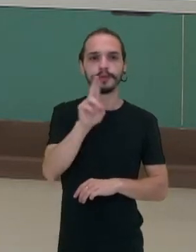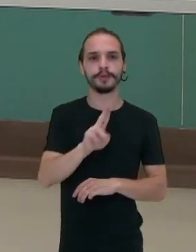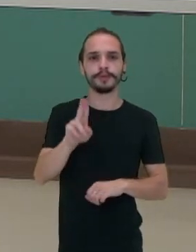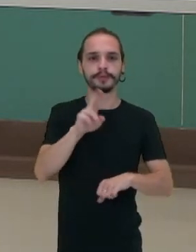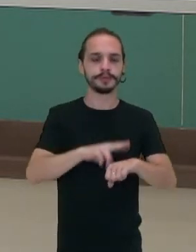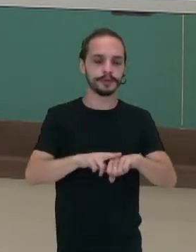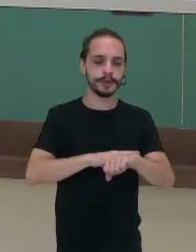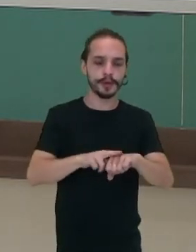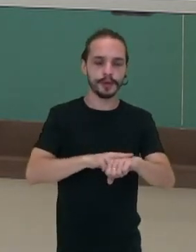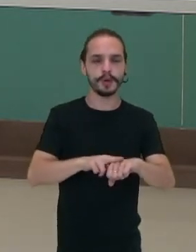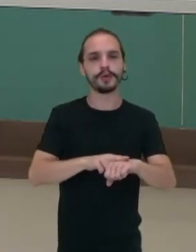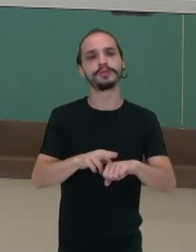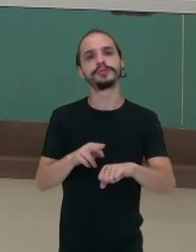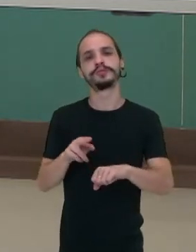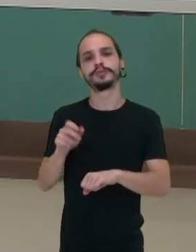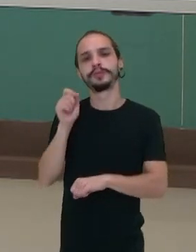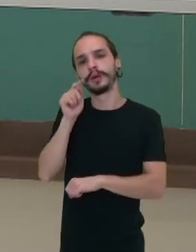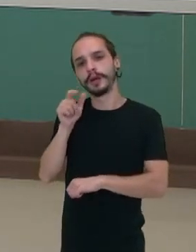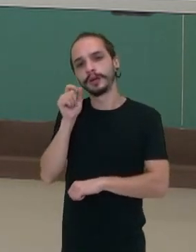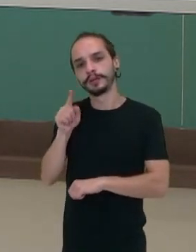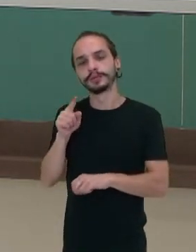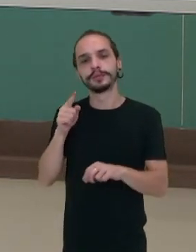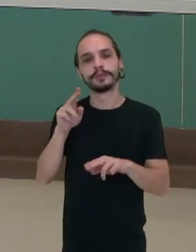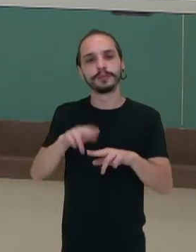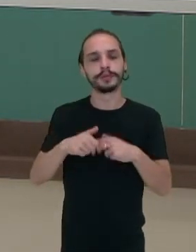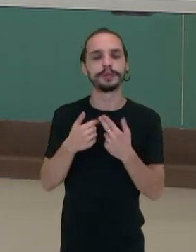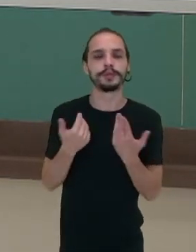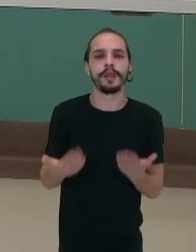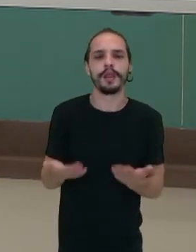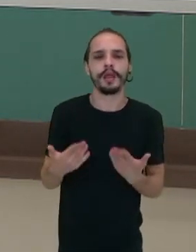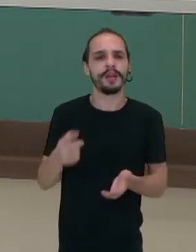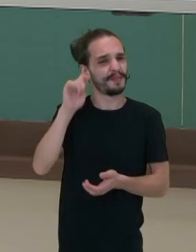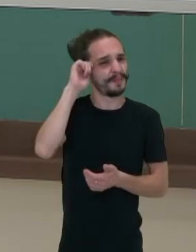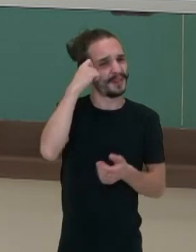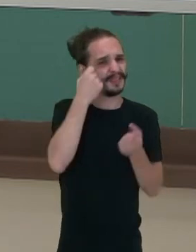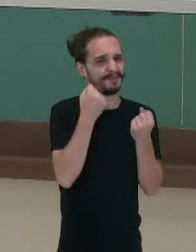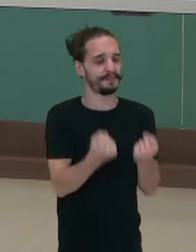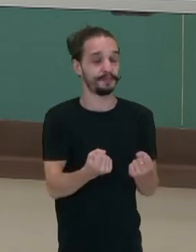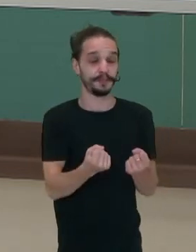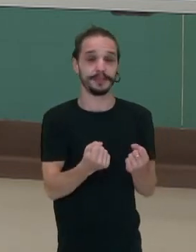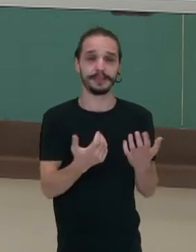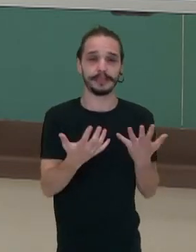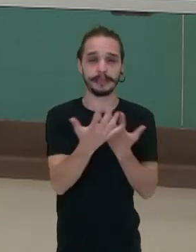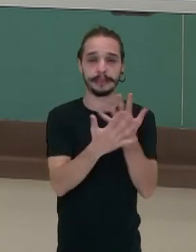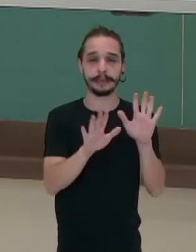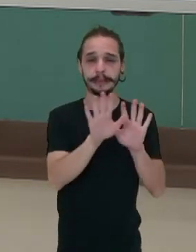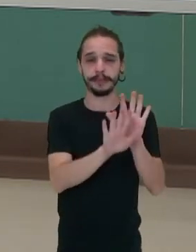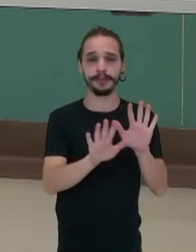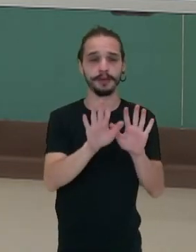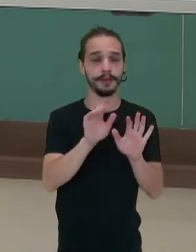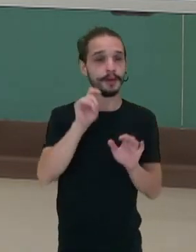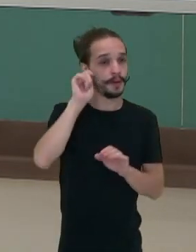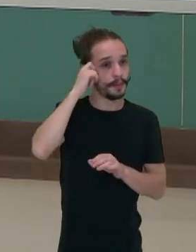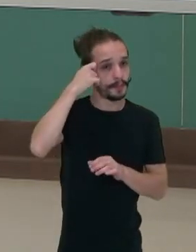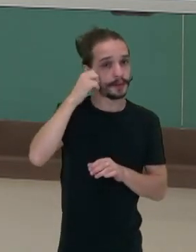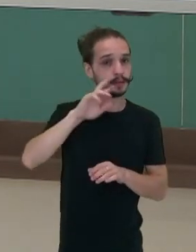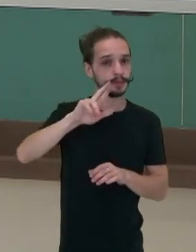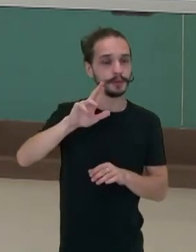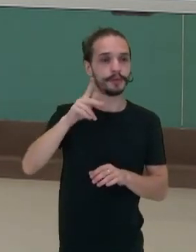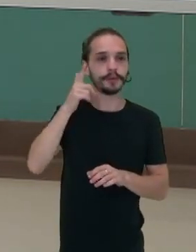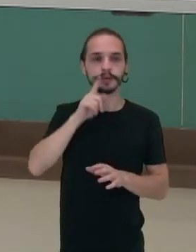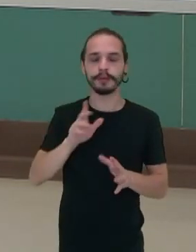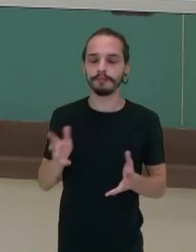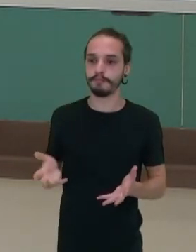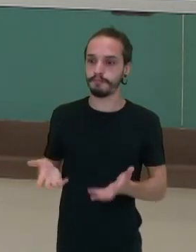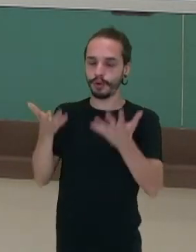e azul funcionando aqui, porque ele vai dar uma leveza. O preto ele deixa a pintura pesada. E as cores que não são preto, elas vão fazer o quê? Vai trazer como se